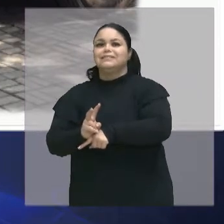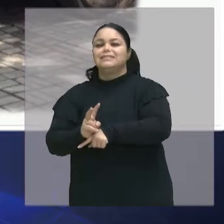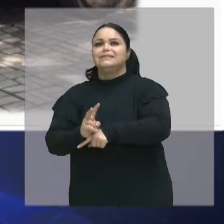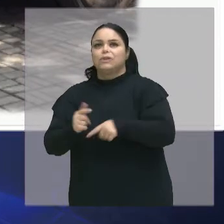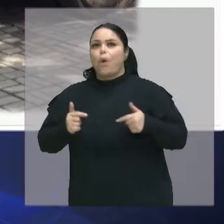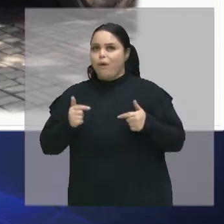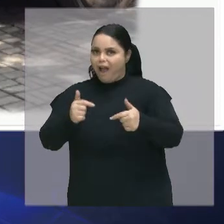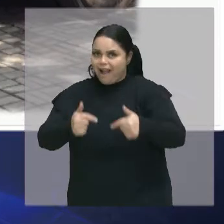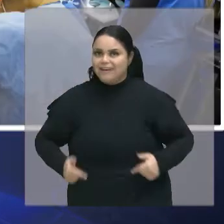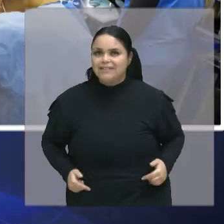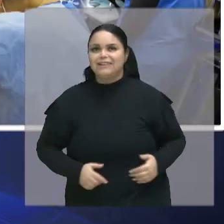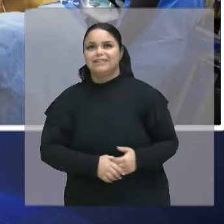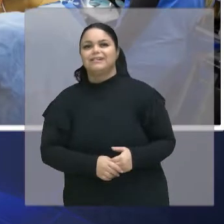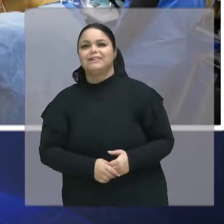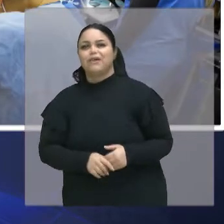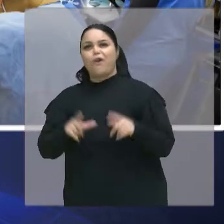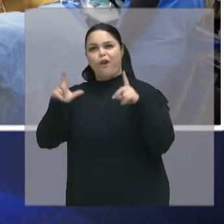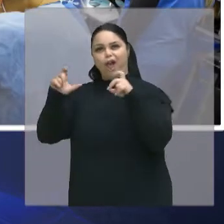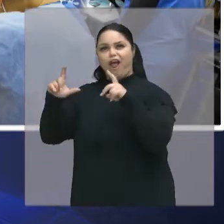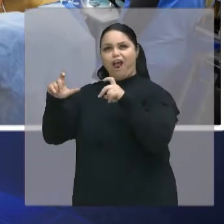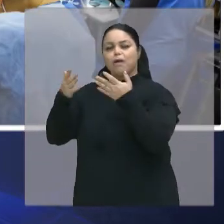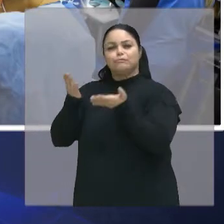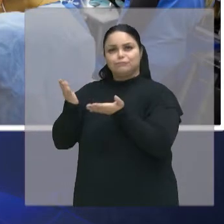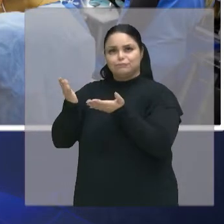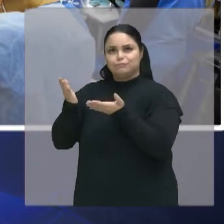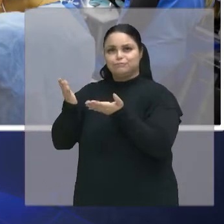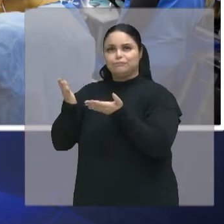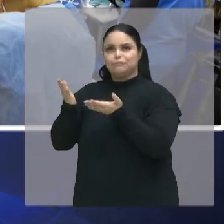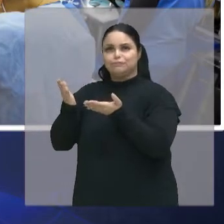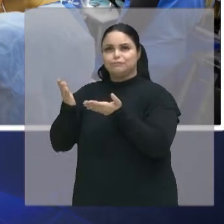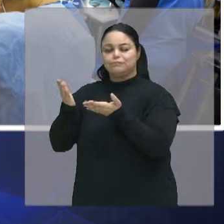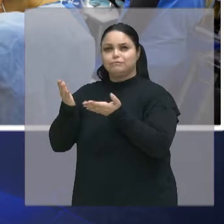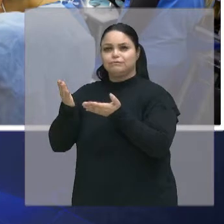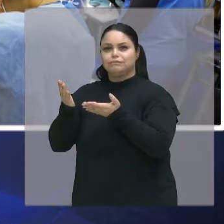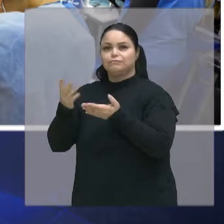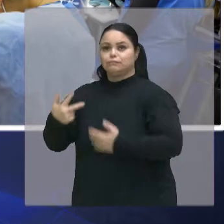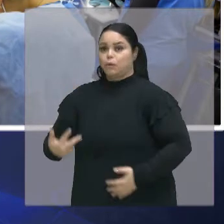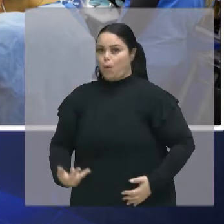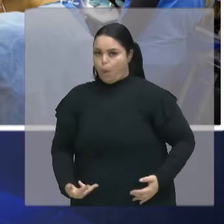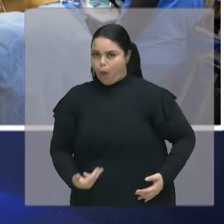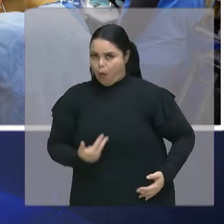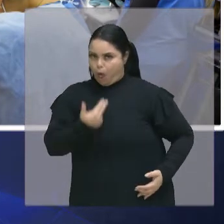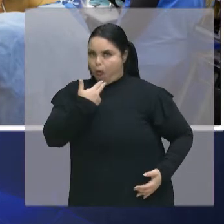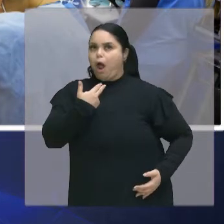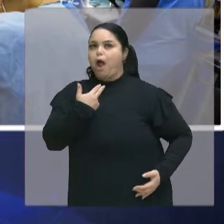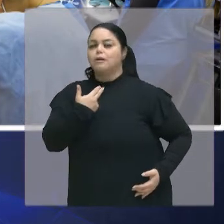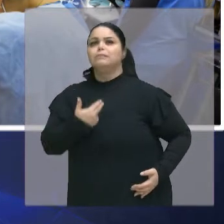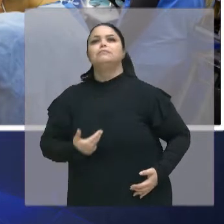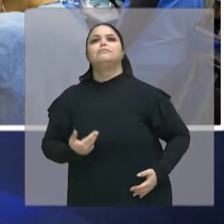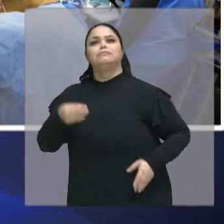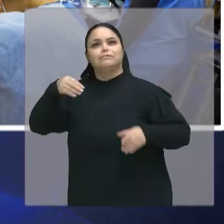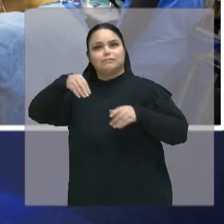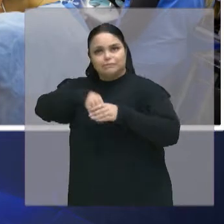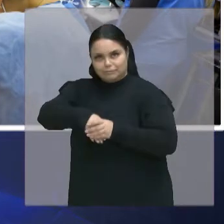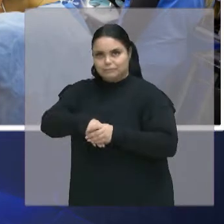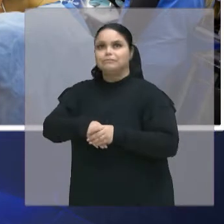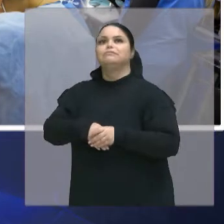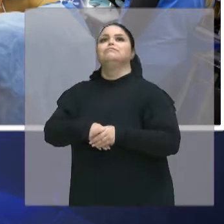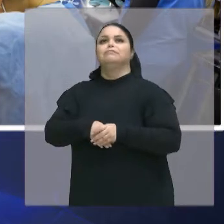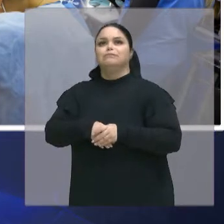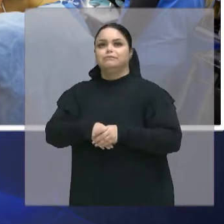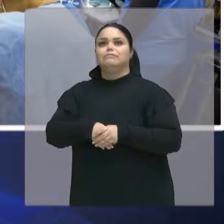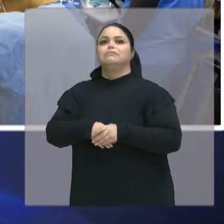ação. Por favor, outra foto. Isso aqui é o centro cirúrgico, fazendo dentro